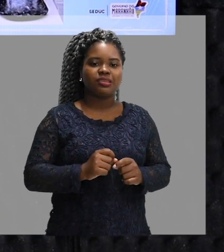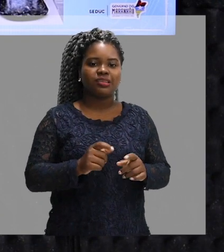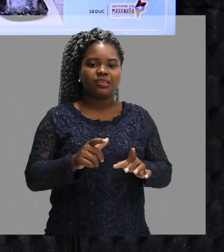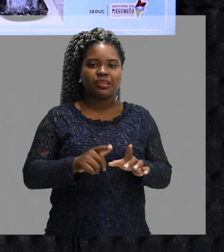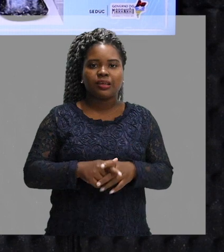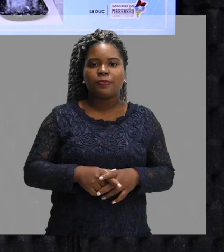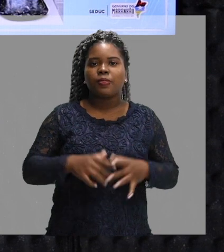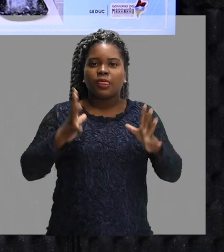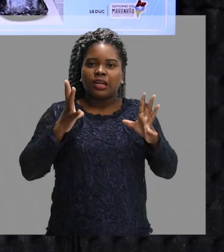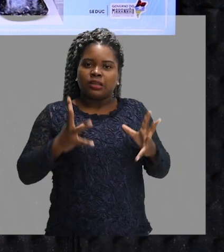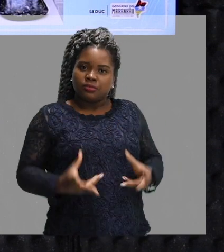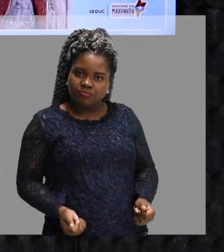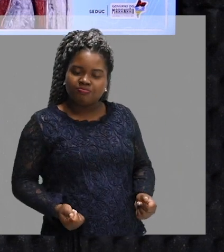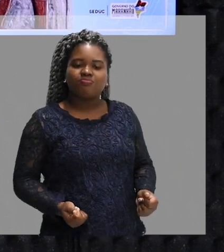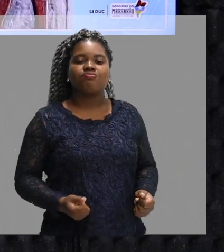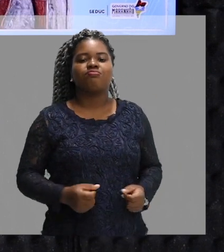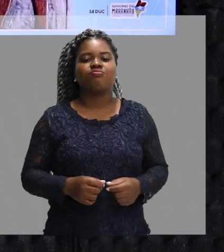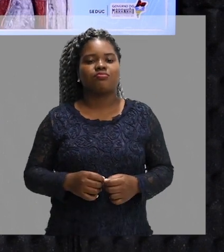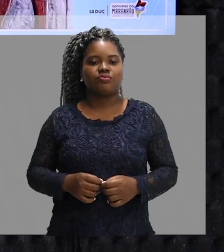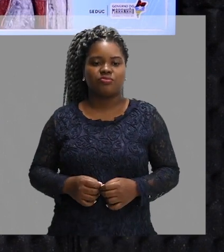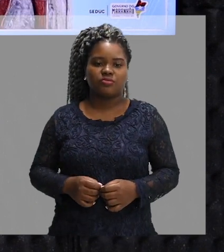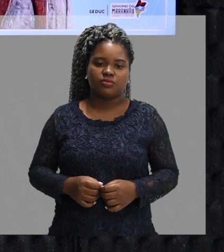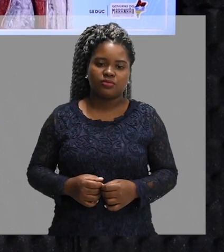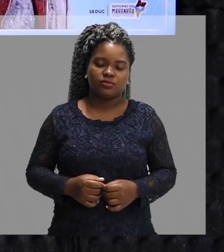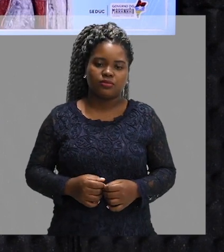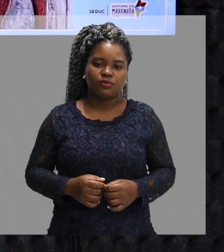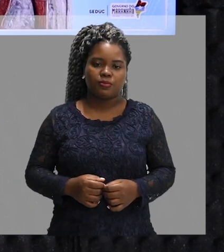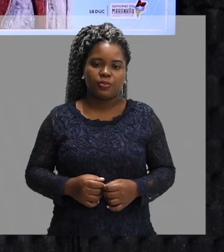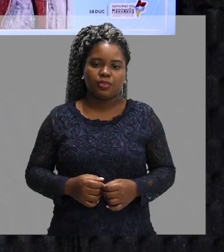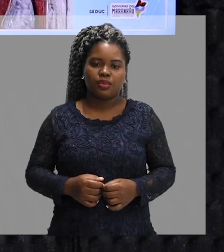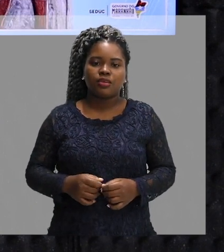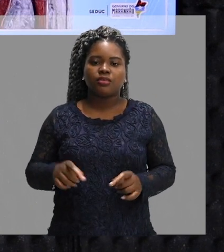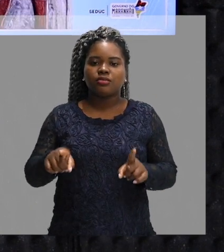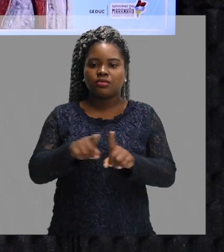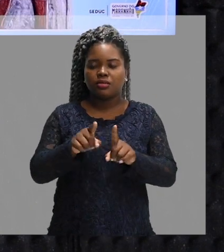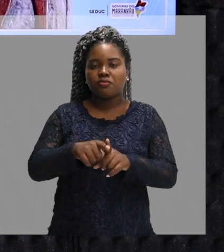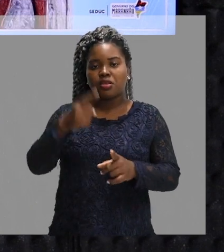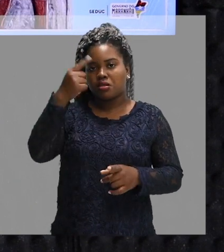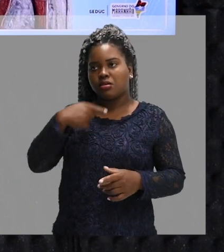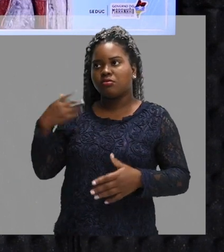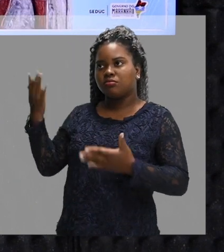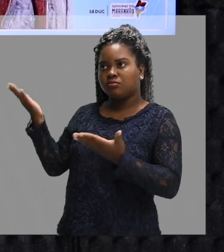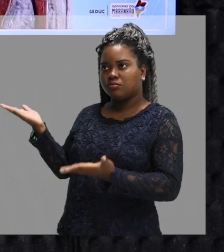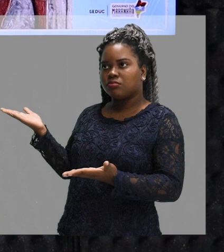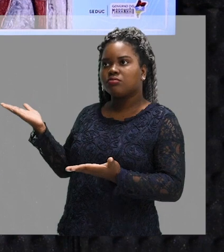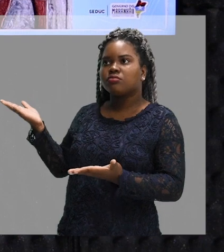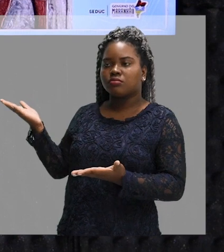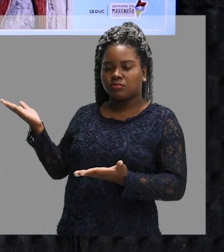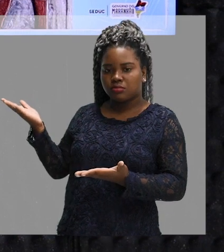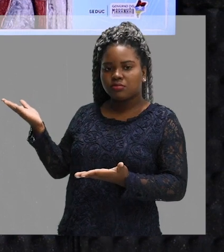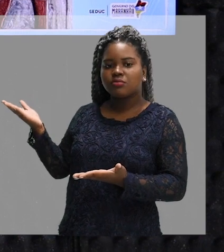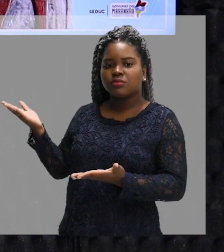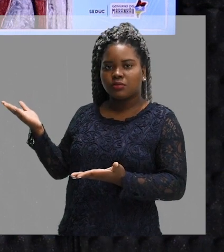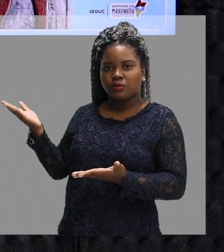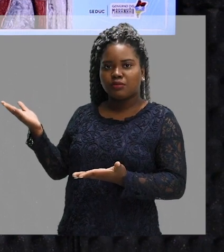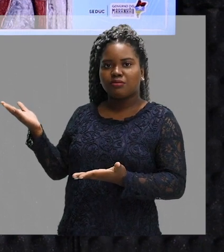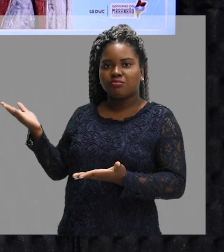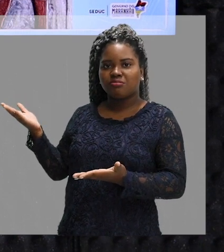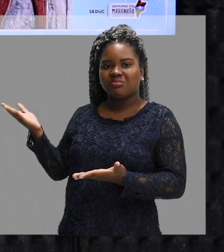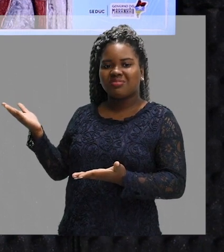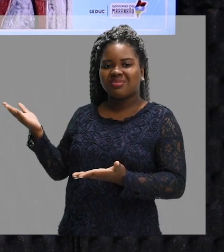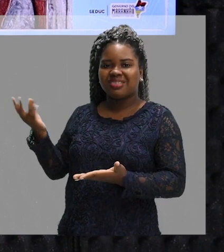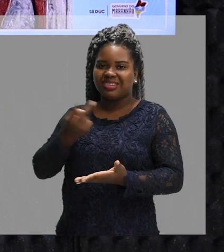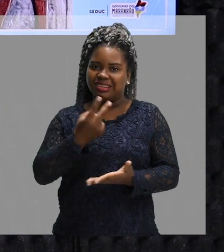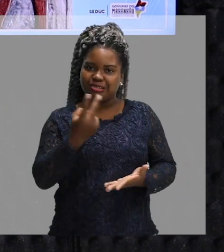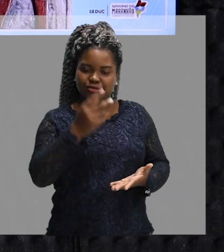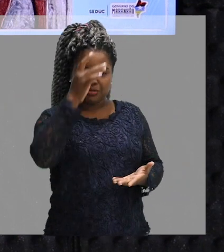né? E eles acreditavam que realmente era assim. Baixos relevos e altos relevos. Bom, eu tenho aqui um casal que tem um nível de